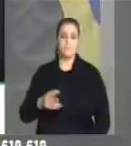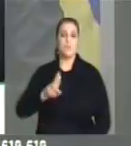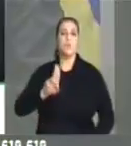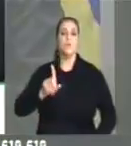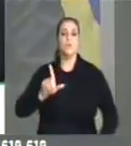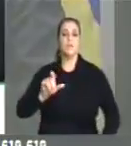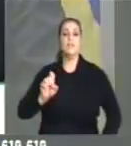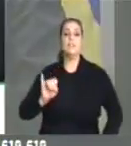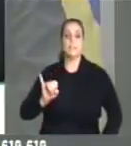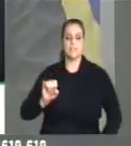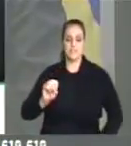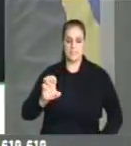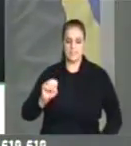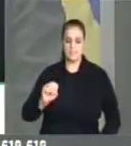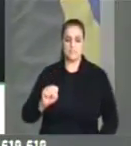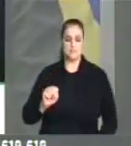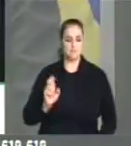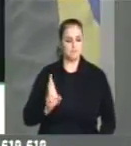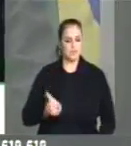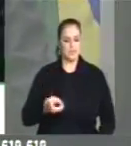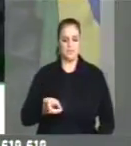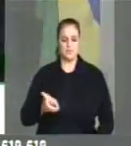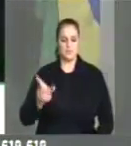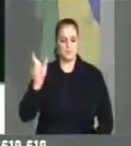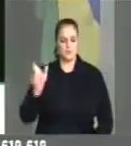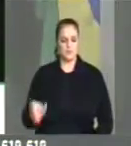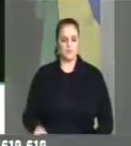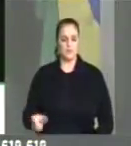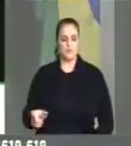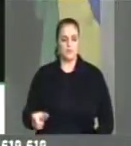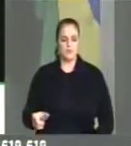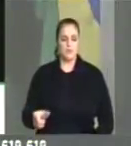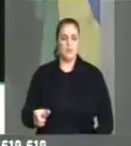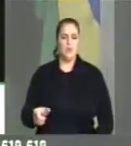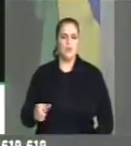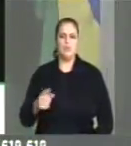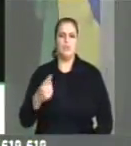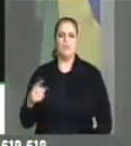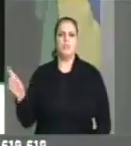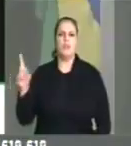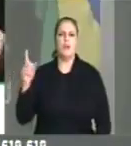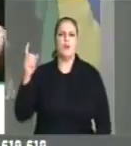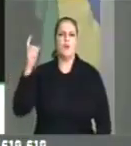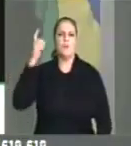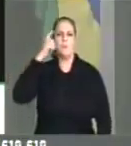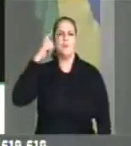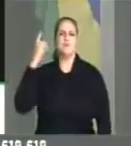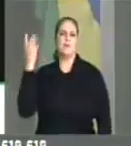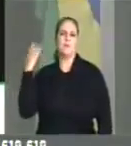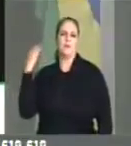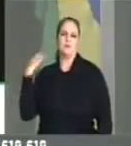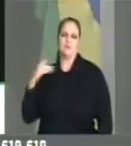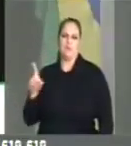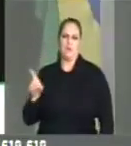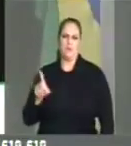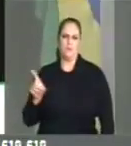Ulisses. Ele não tinha retrovisor. Ele não olhava para trás.